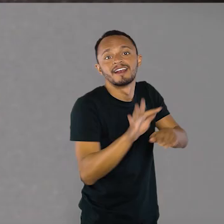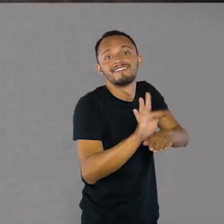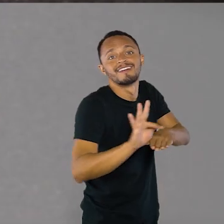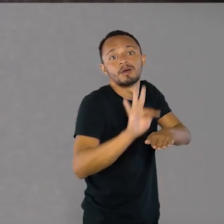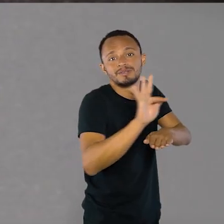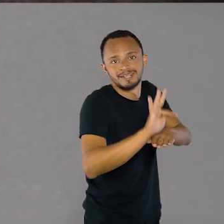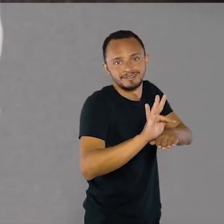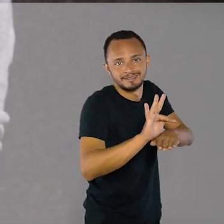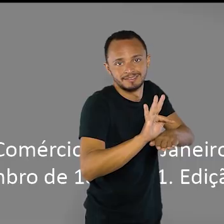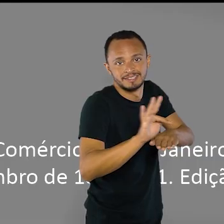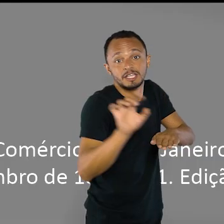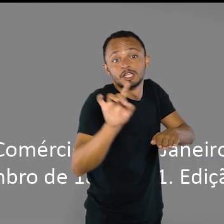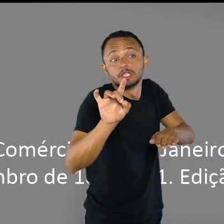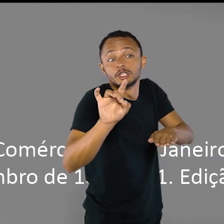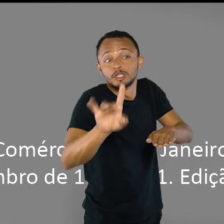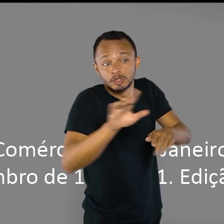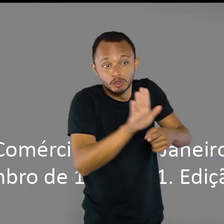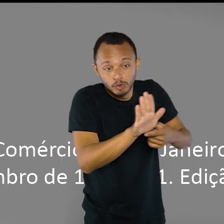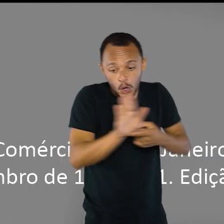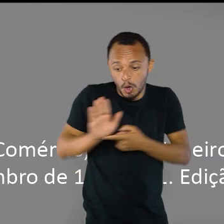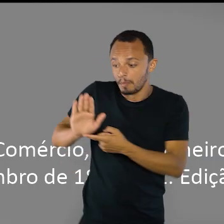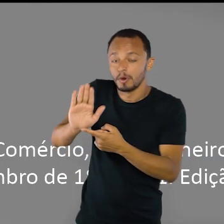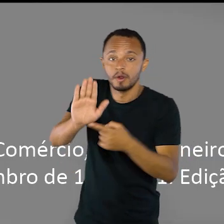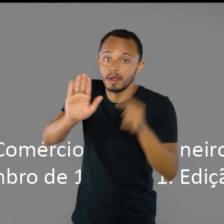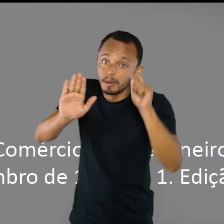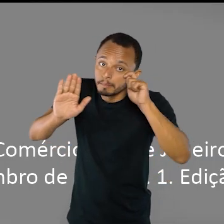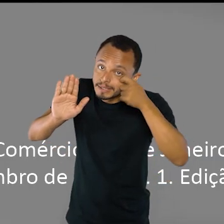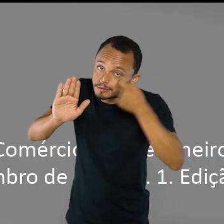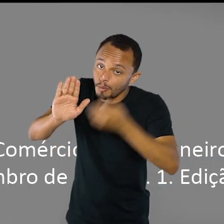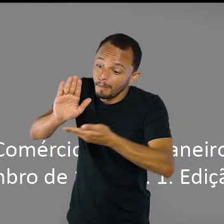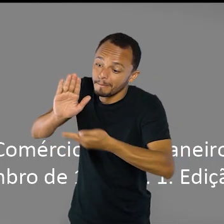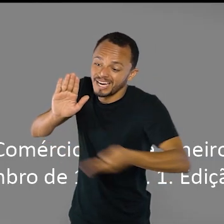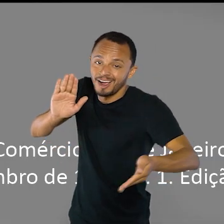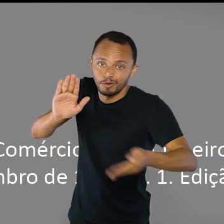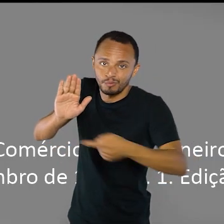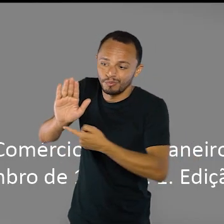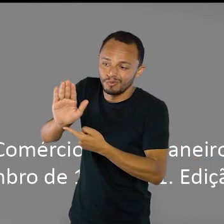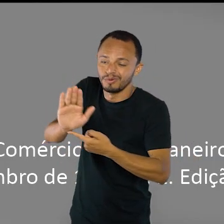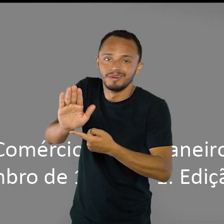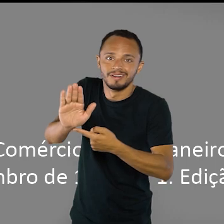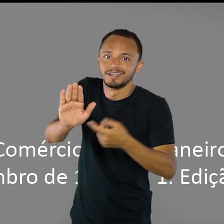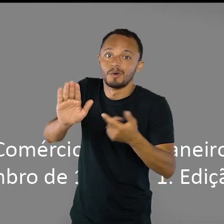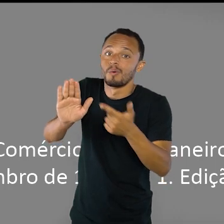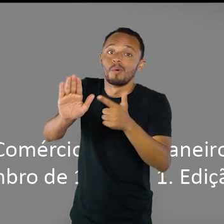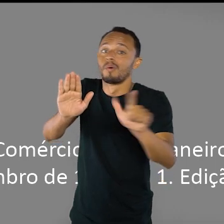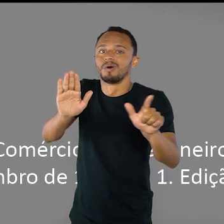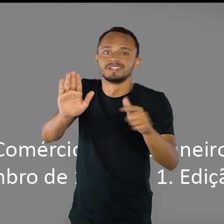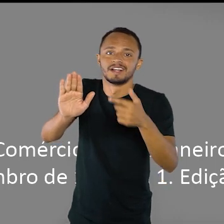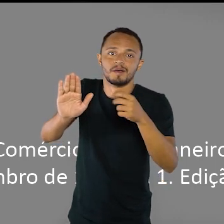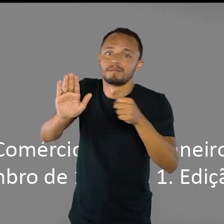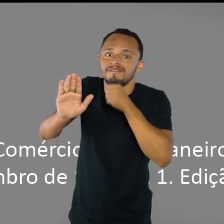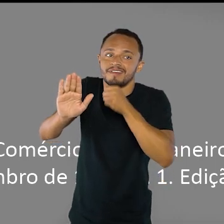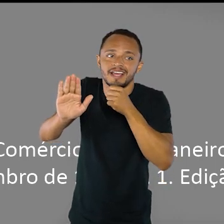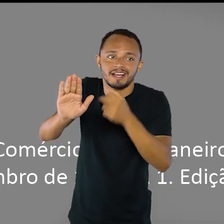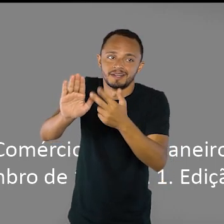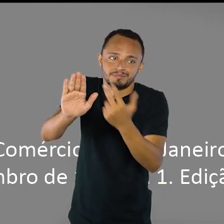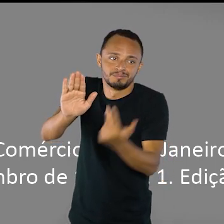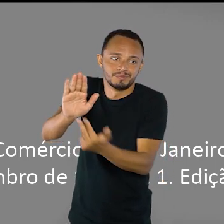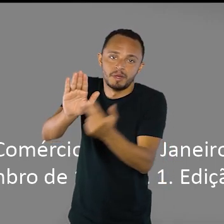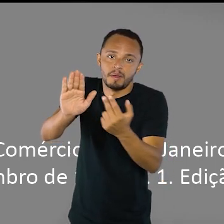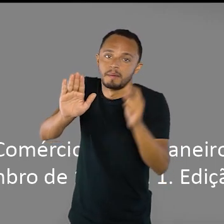branco e preto. Essa é uma edição de um sábado, 7 de setembro de